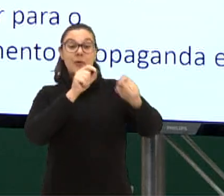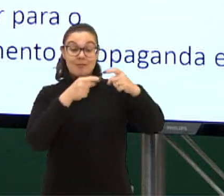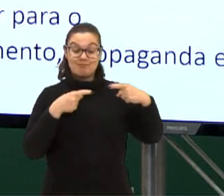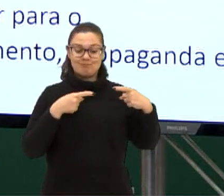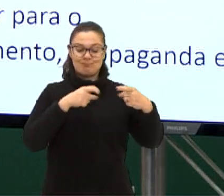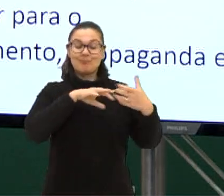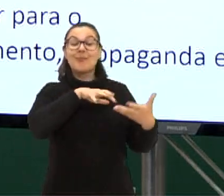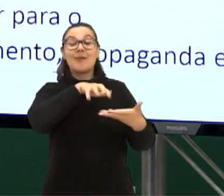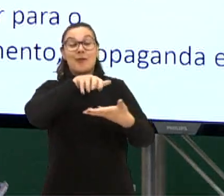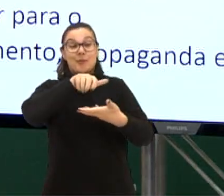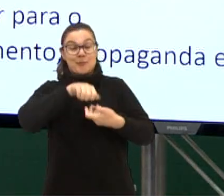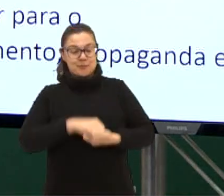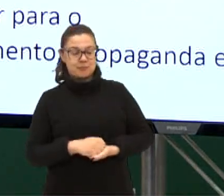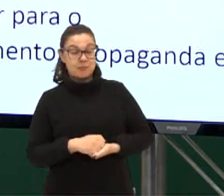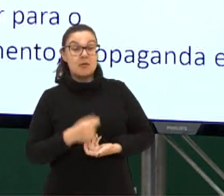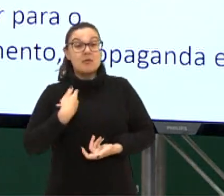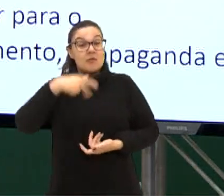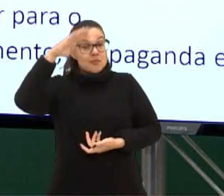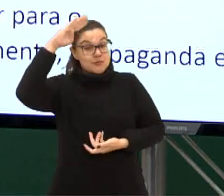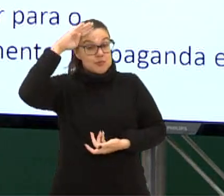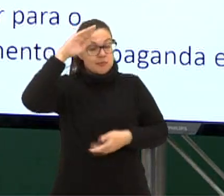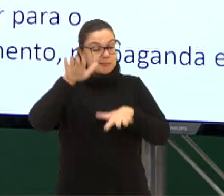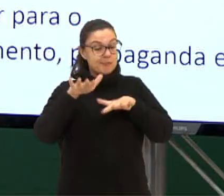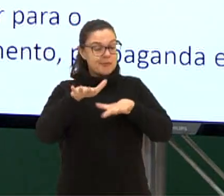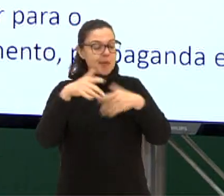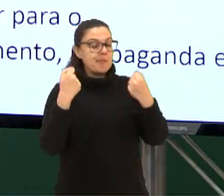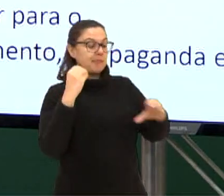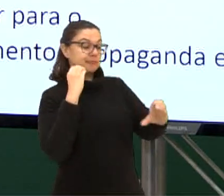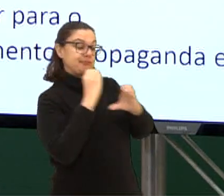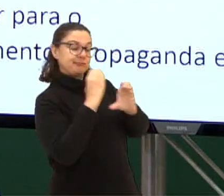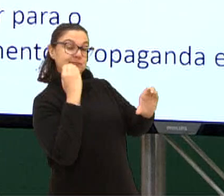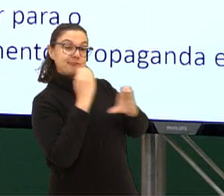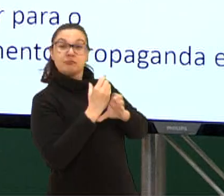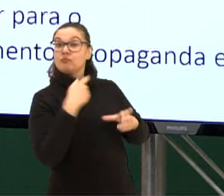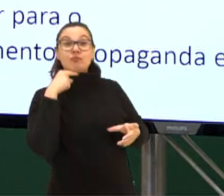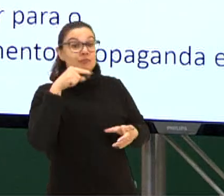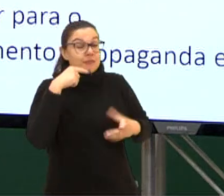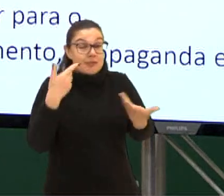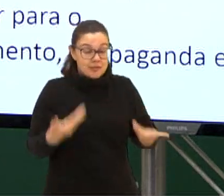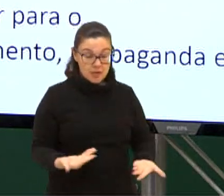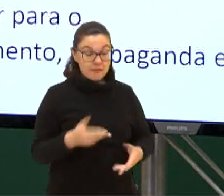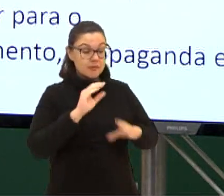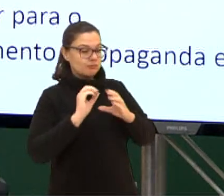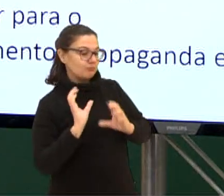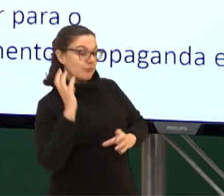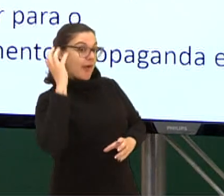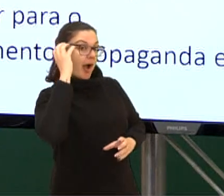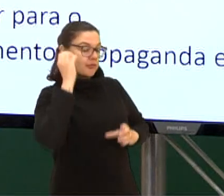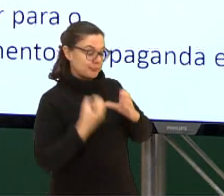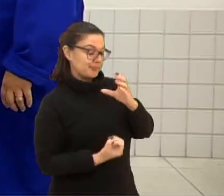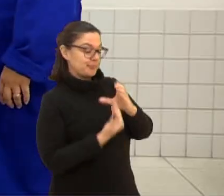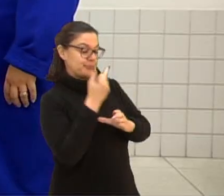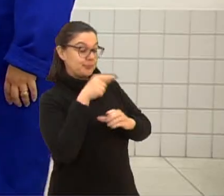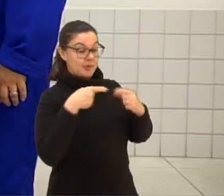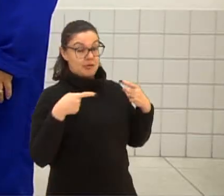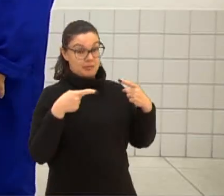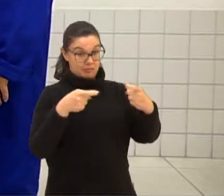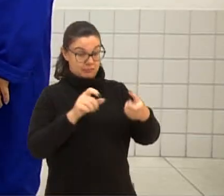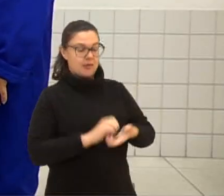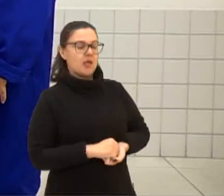guerra mundial. Então os soldados precisavam se comunicar entre si, né? Então o rádio surgiu com isso,